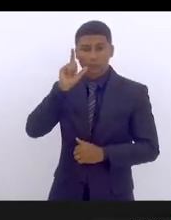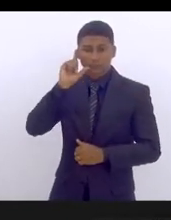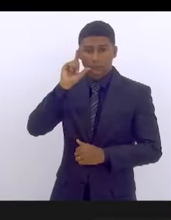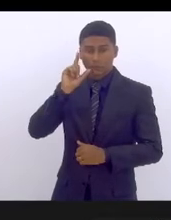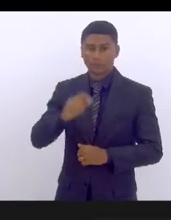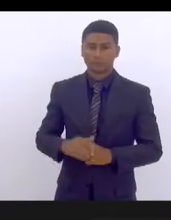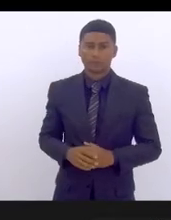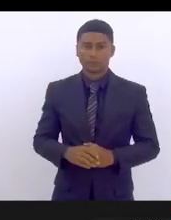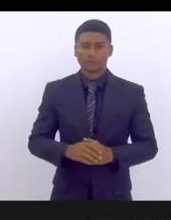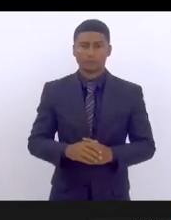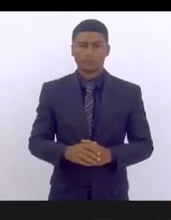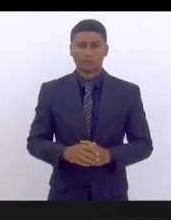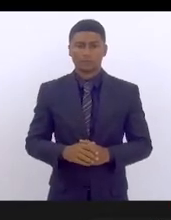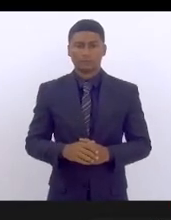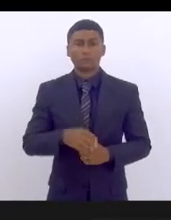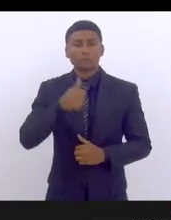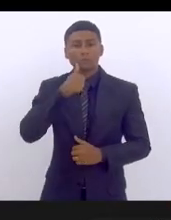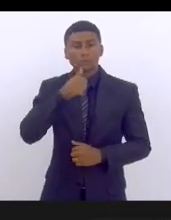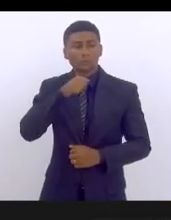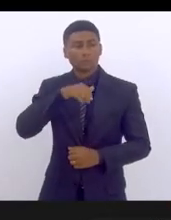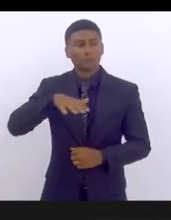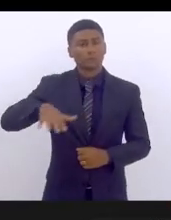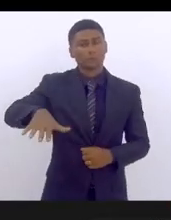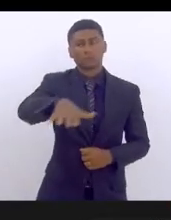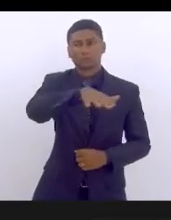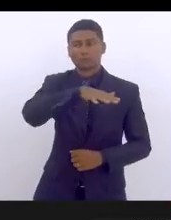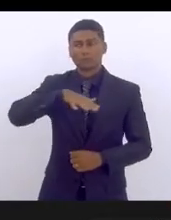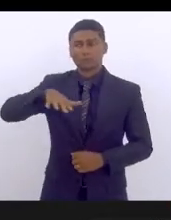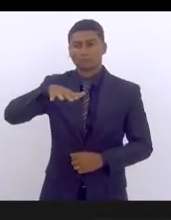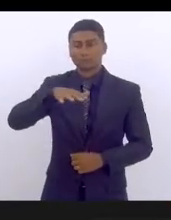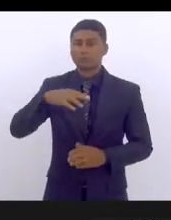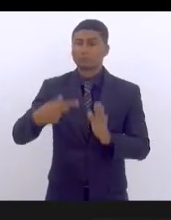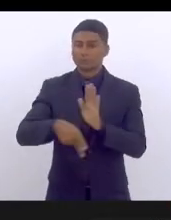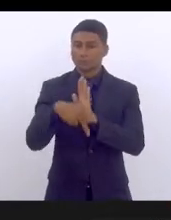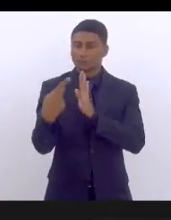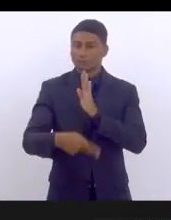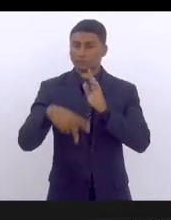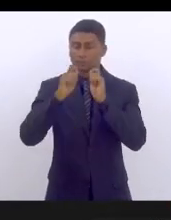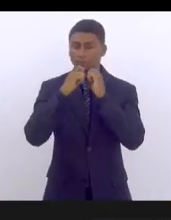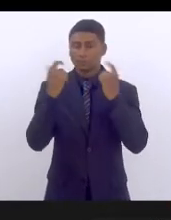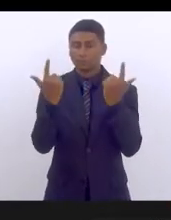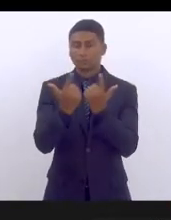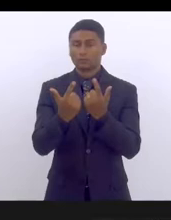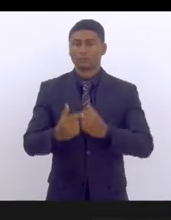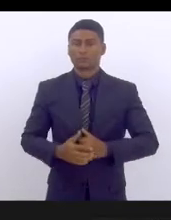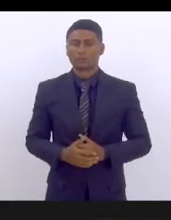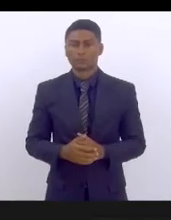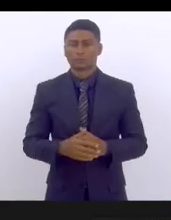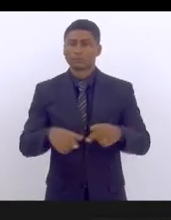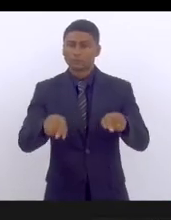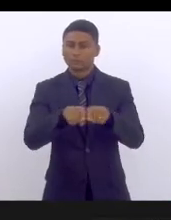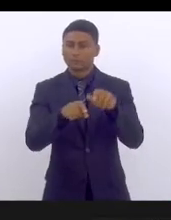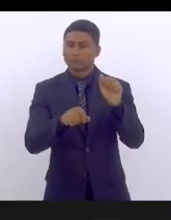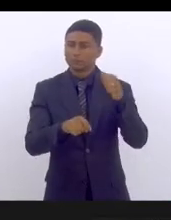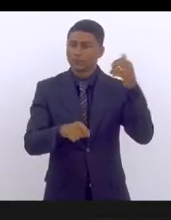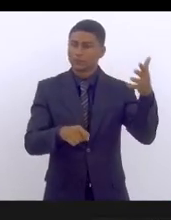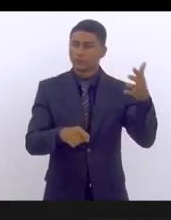ontem, todas as mulheres, eu acredito, aqui da Leste e também de fora,